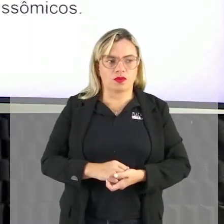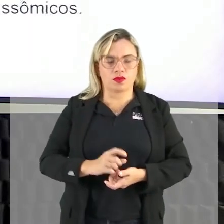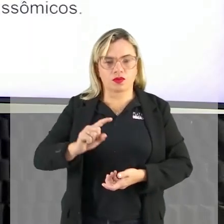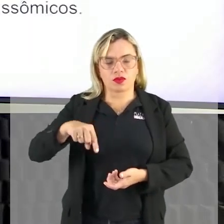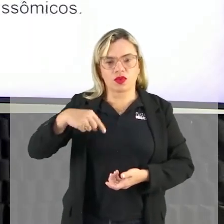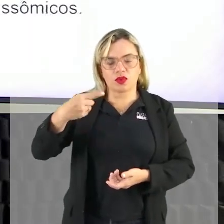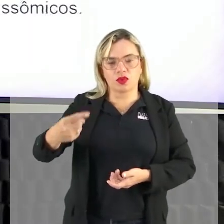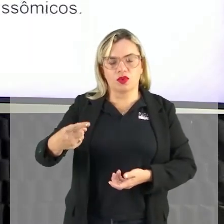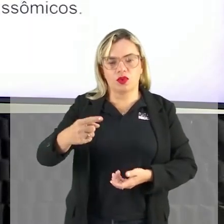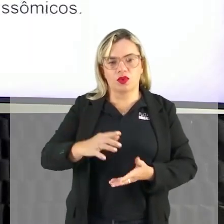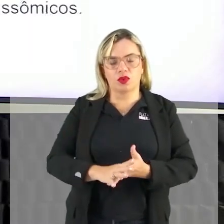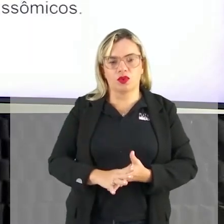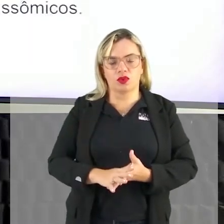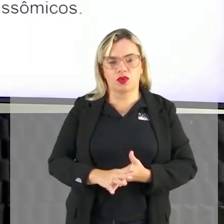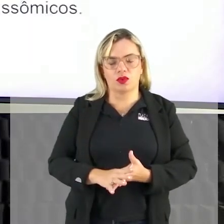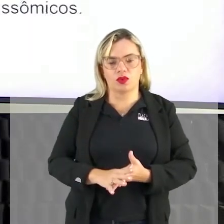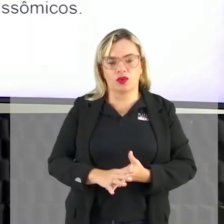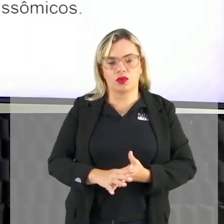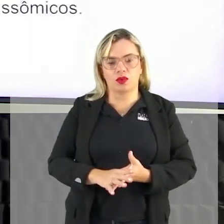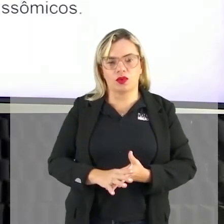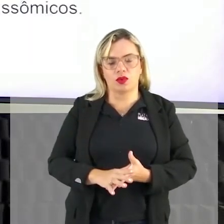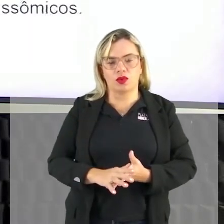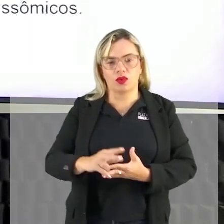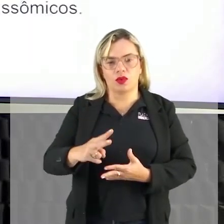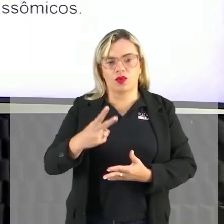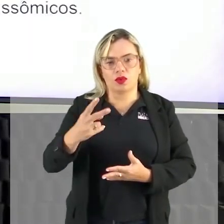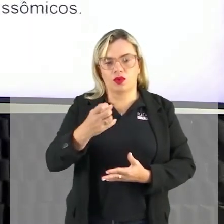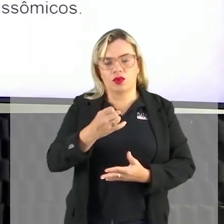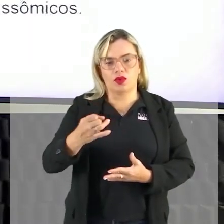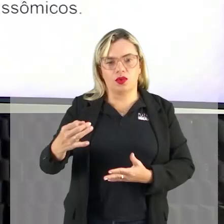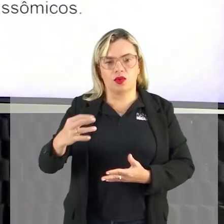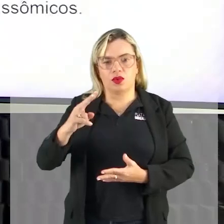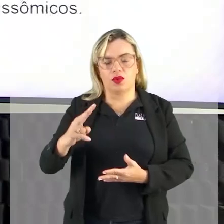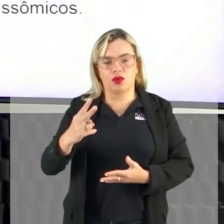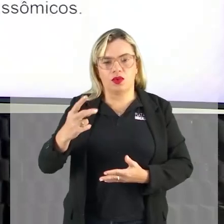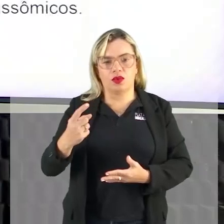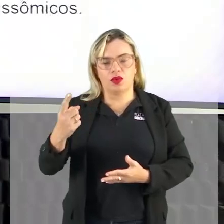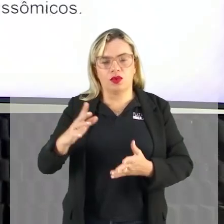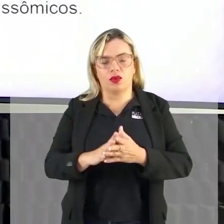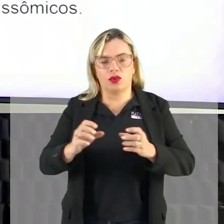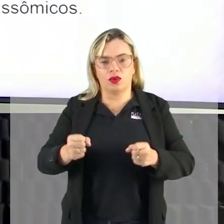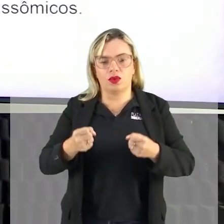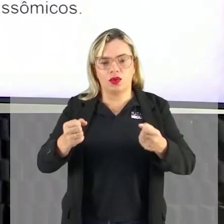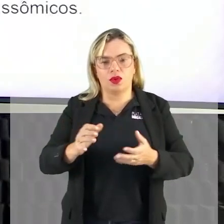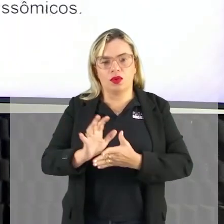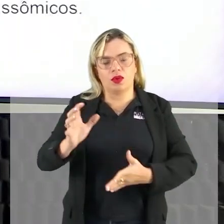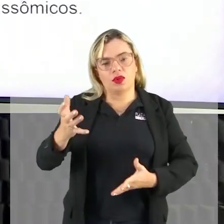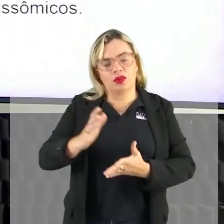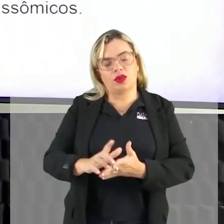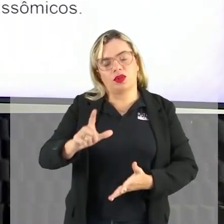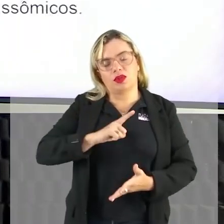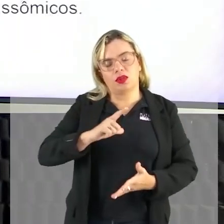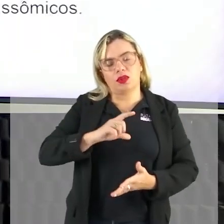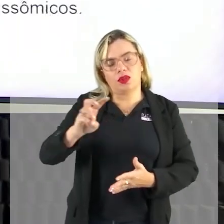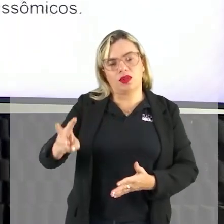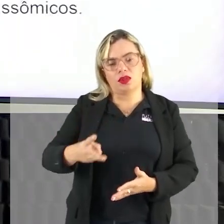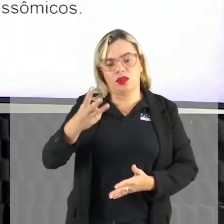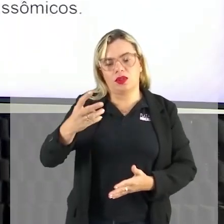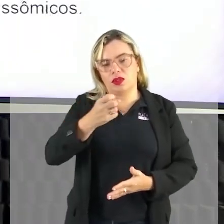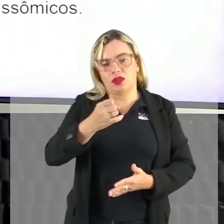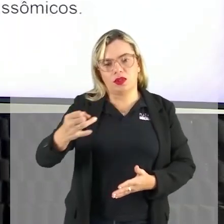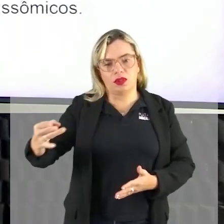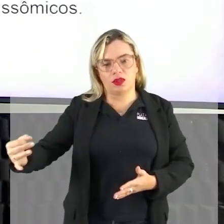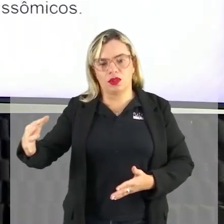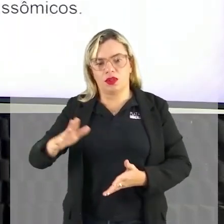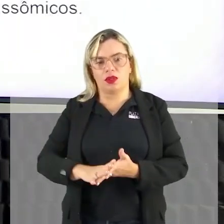e o outro com 2 21, né? Ó, eles não têm 3, então pode acontecer isso. Pode